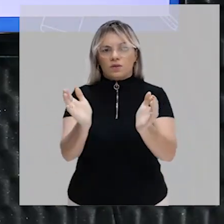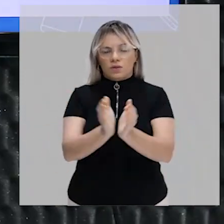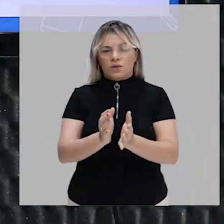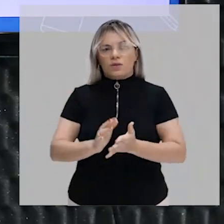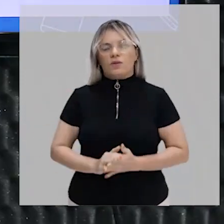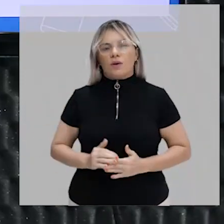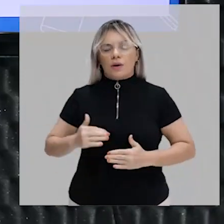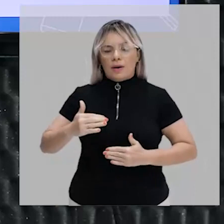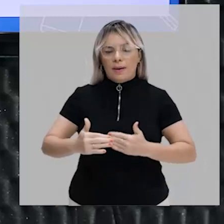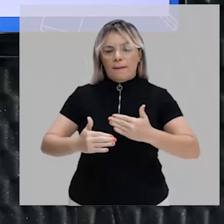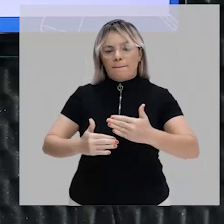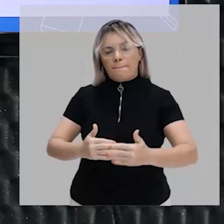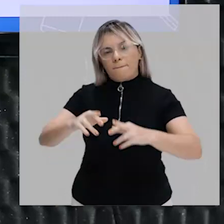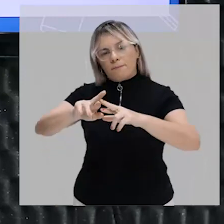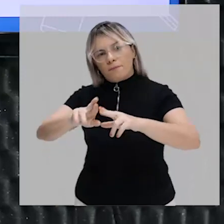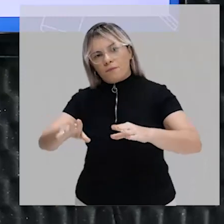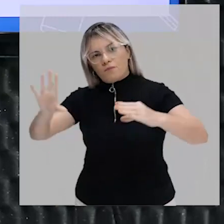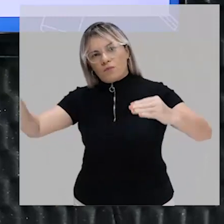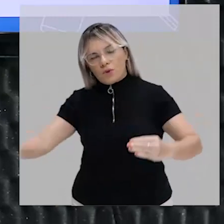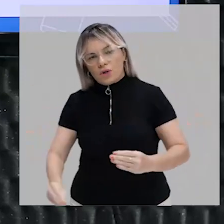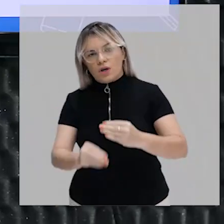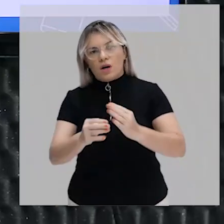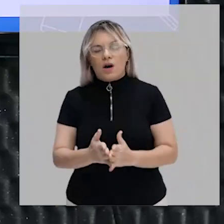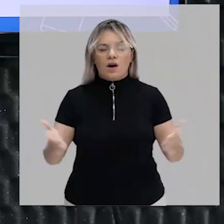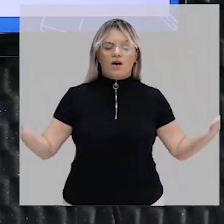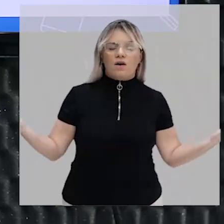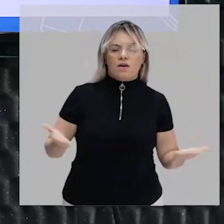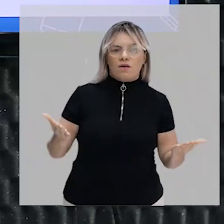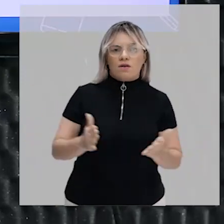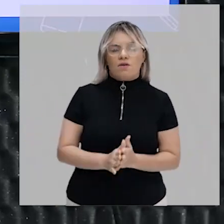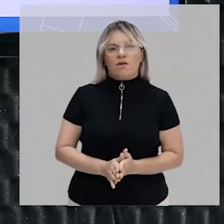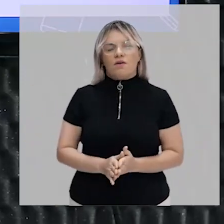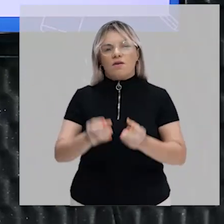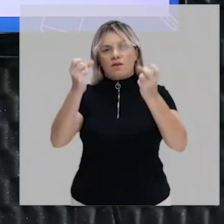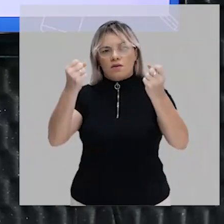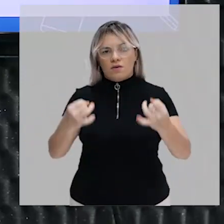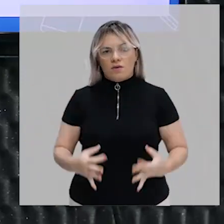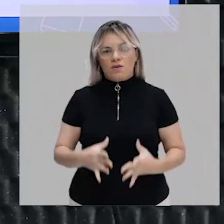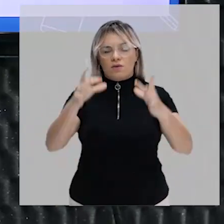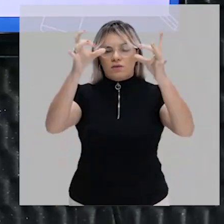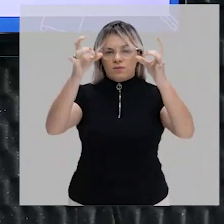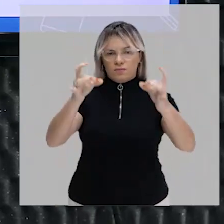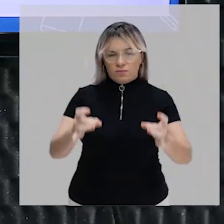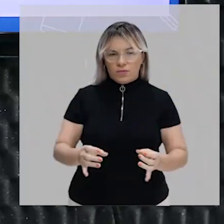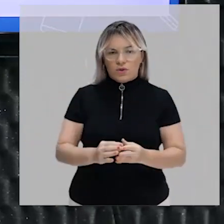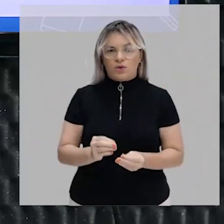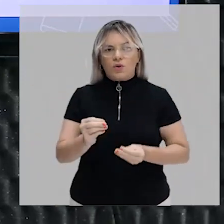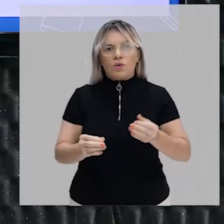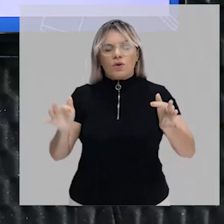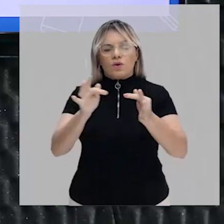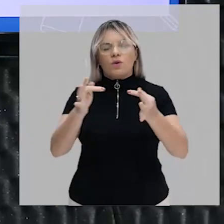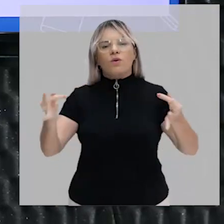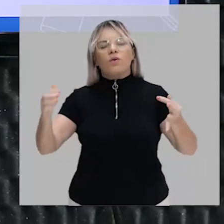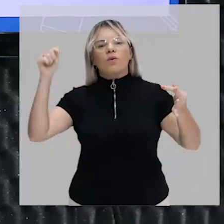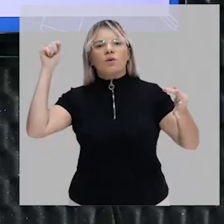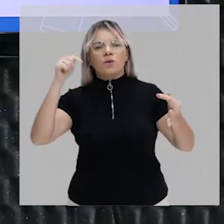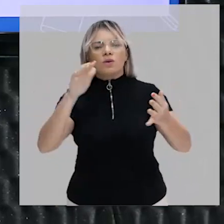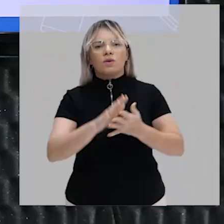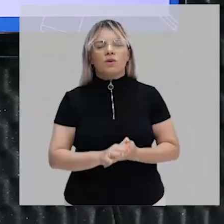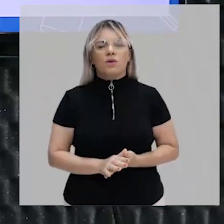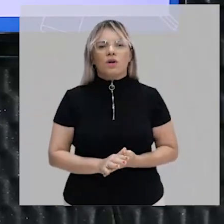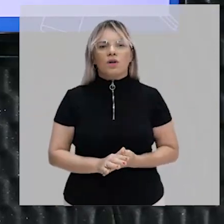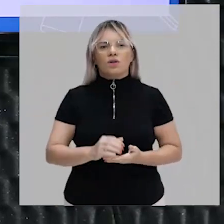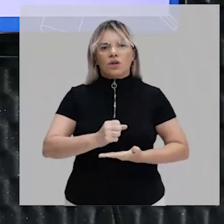sequência, diferença, complementar. Agora nós vamos falar especificamente, tá? Numa fórmula, um jeito que vem para